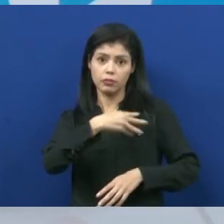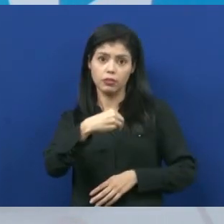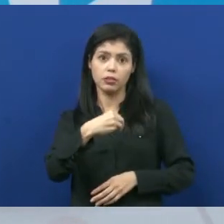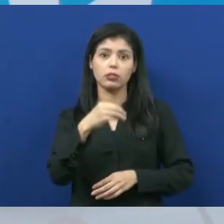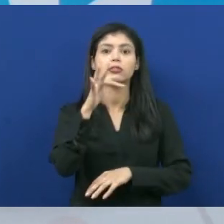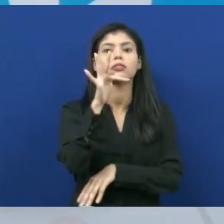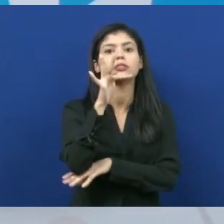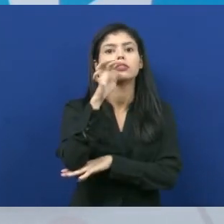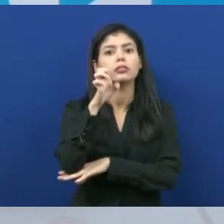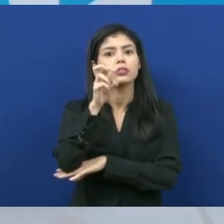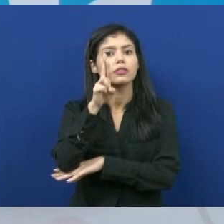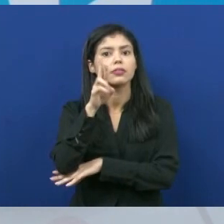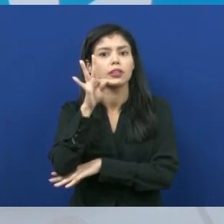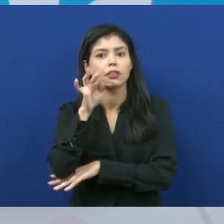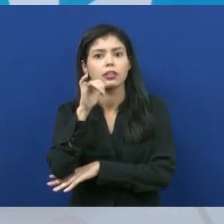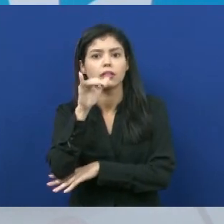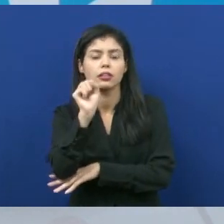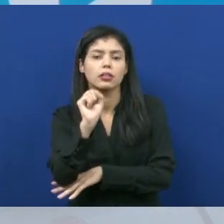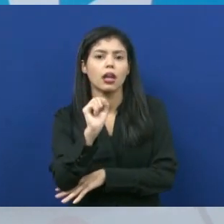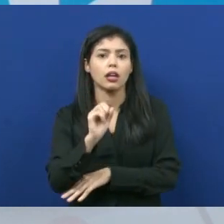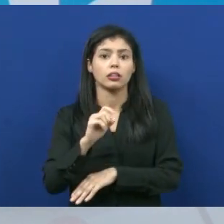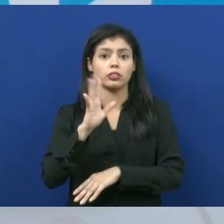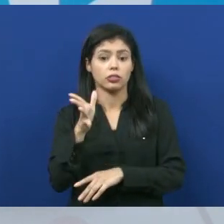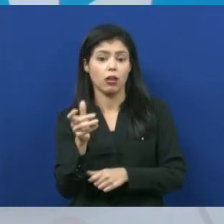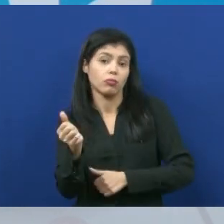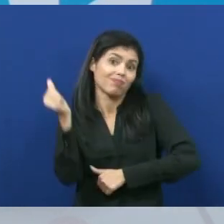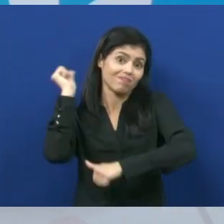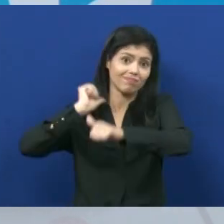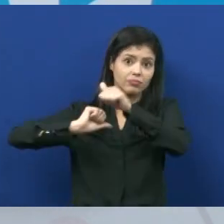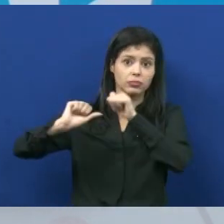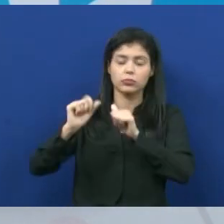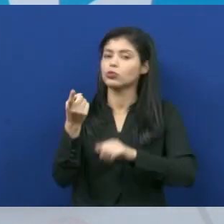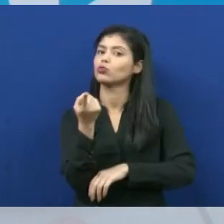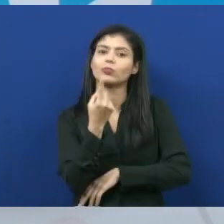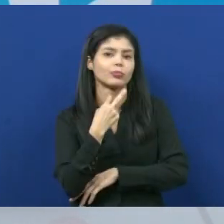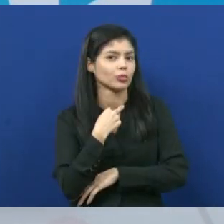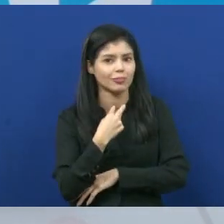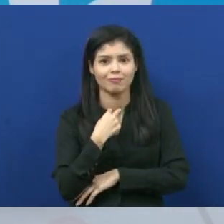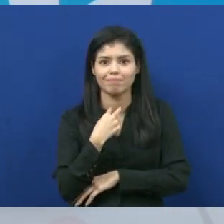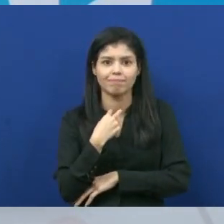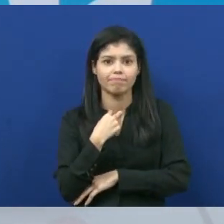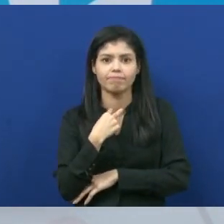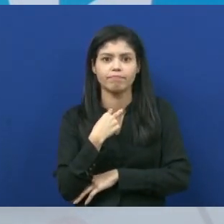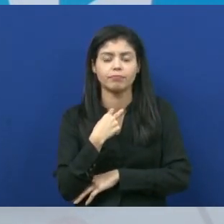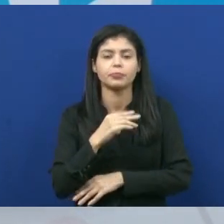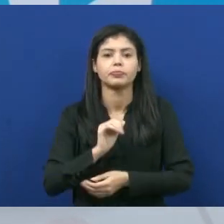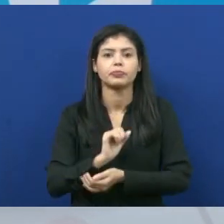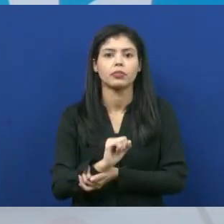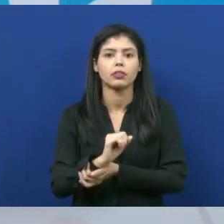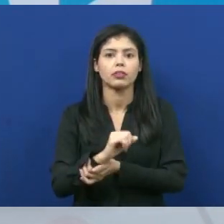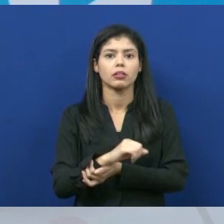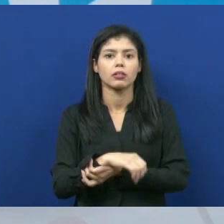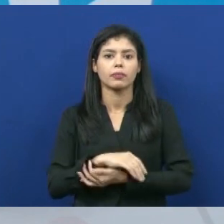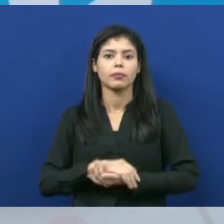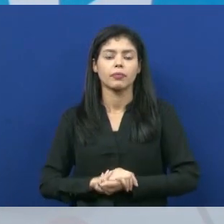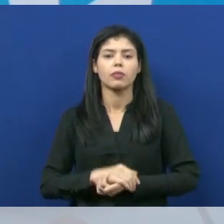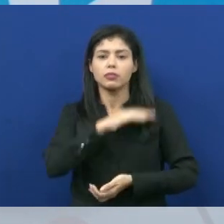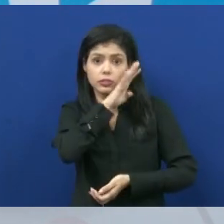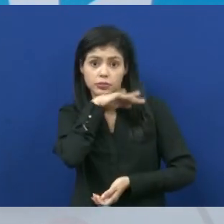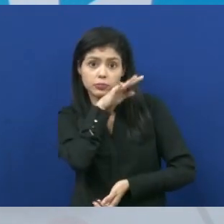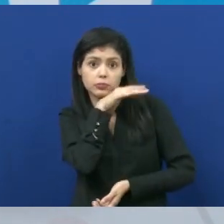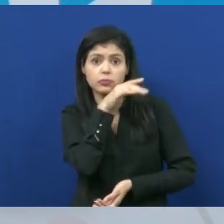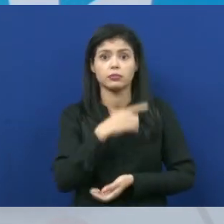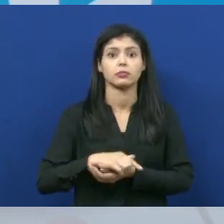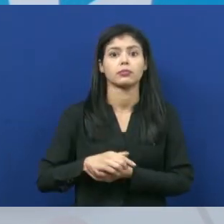filhos férteis. Caso contrário, nós não podemos considerar que aqueles